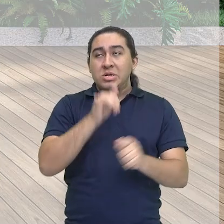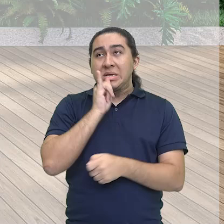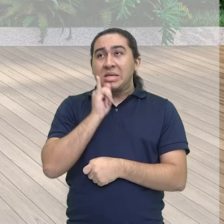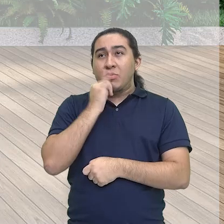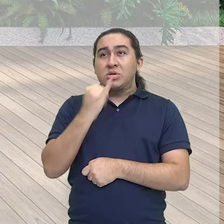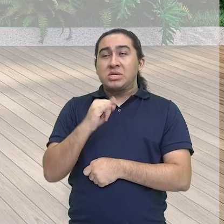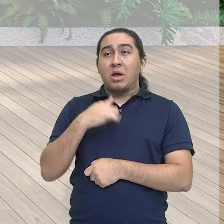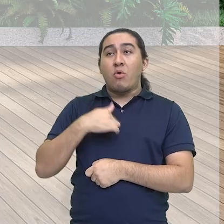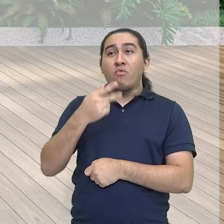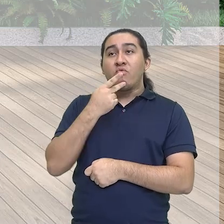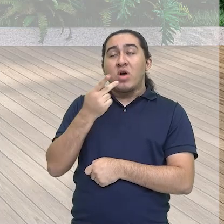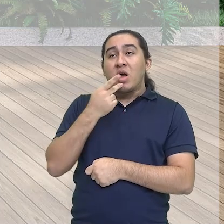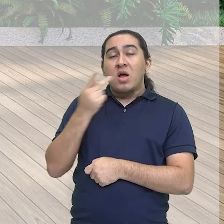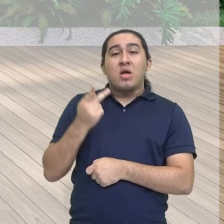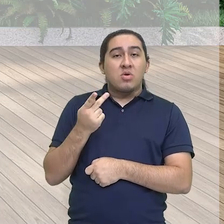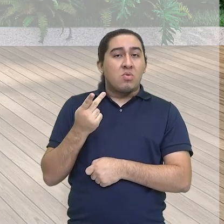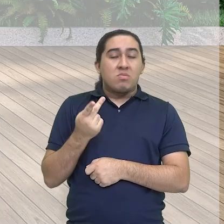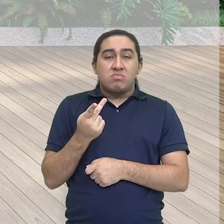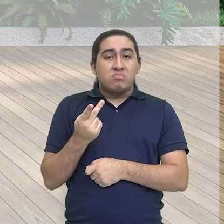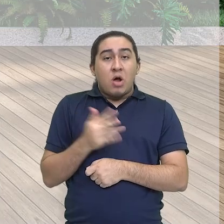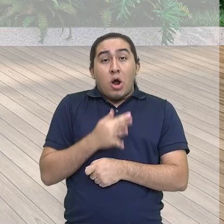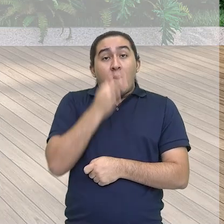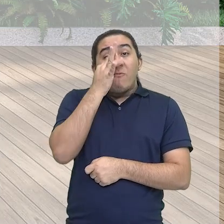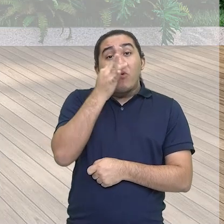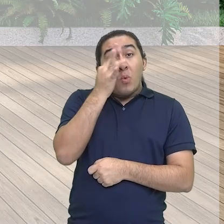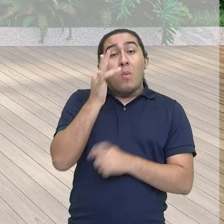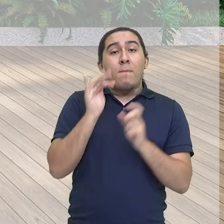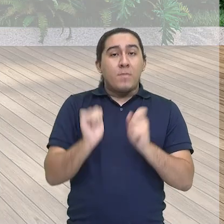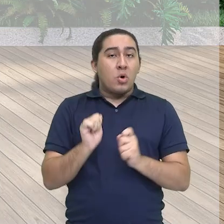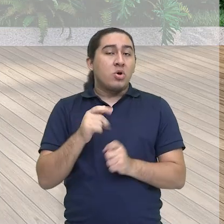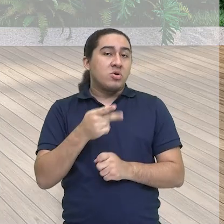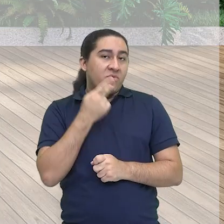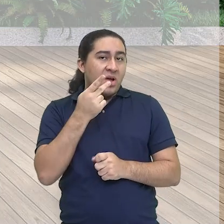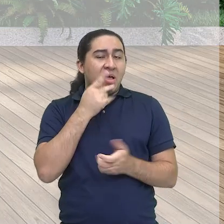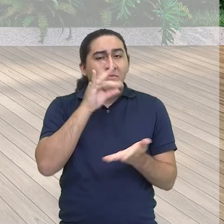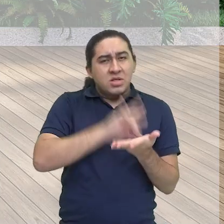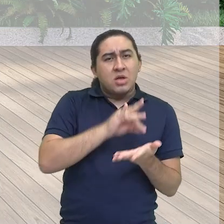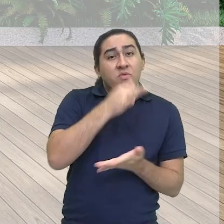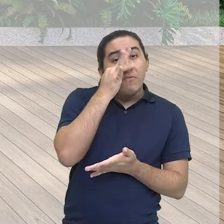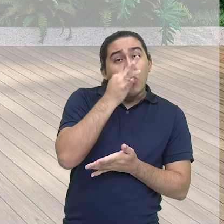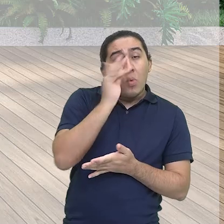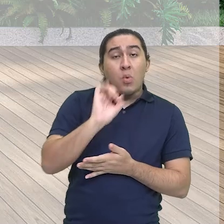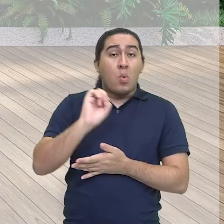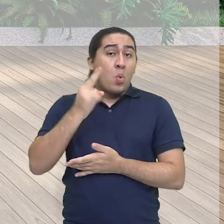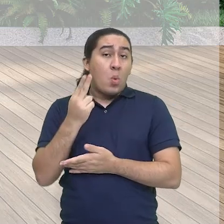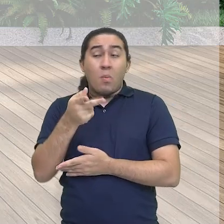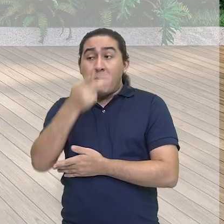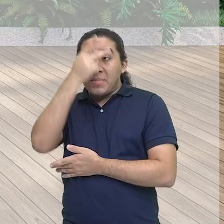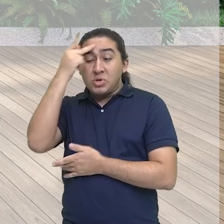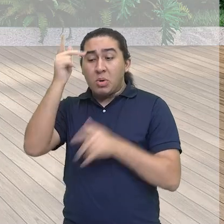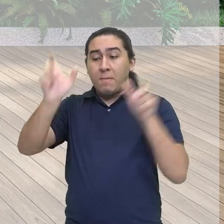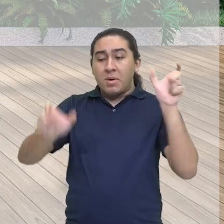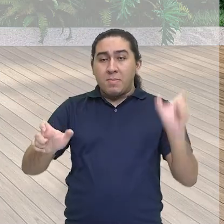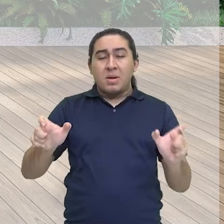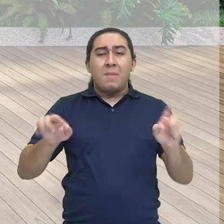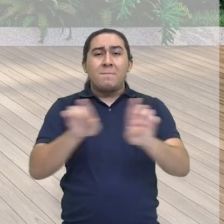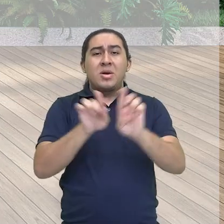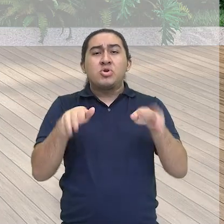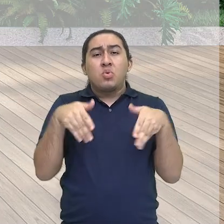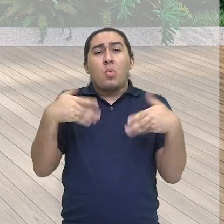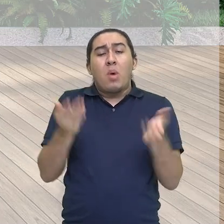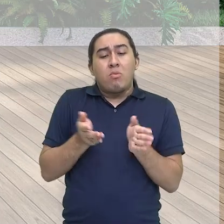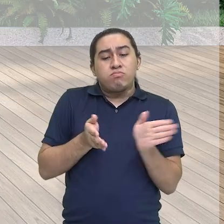falo a rosa, eu posso estar falando de uma pessoa e posso estar falando de uma flor. Como é que eu vou saber e compreender o